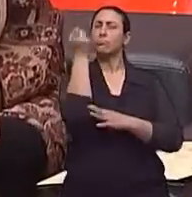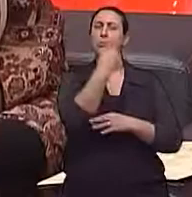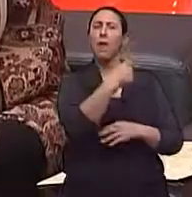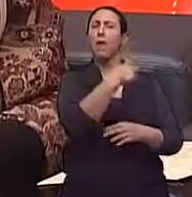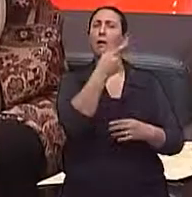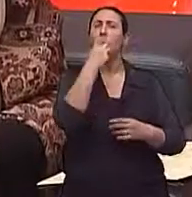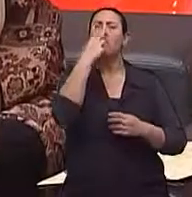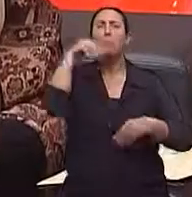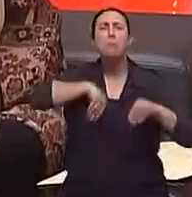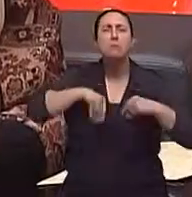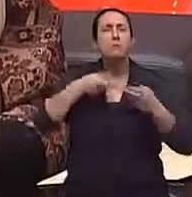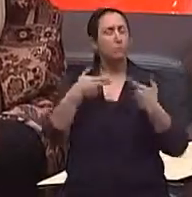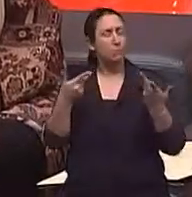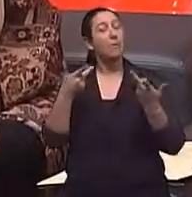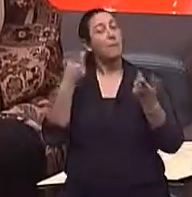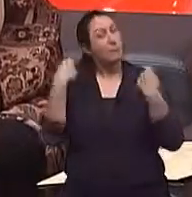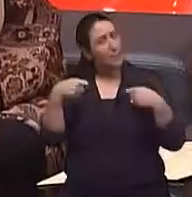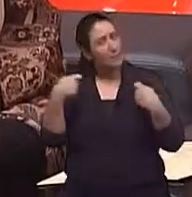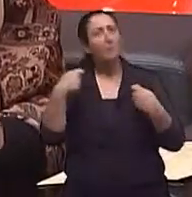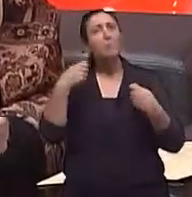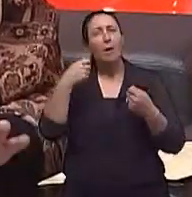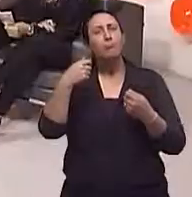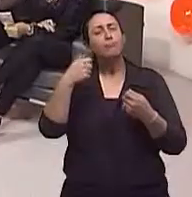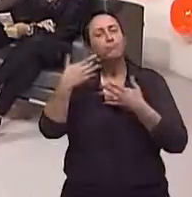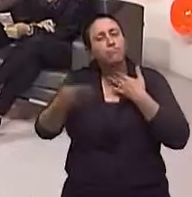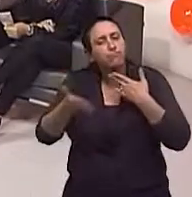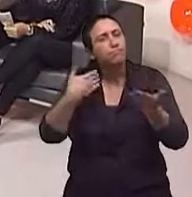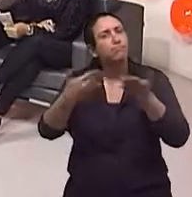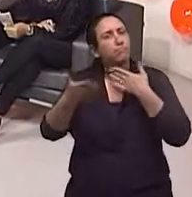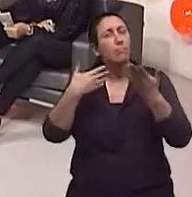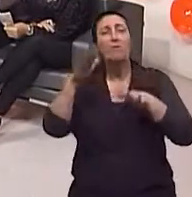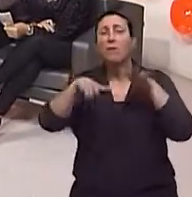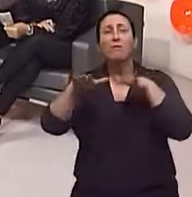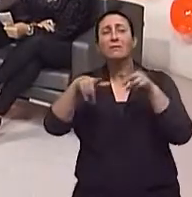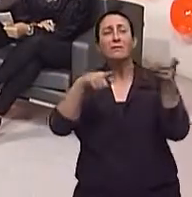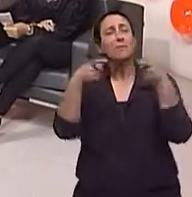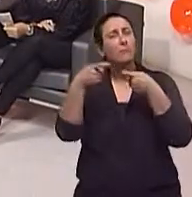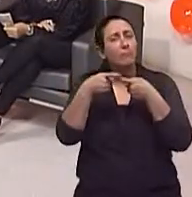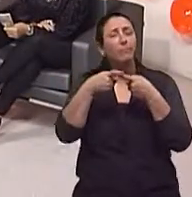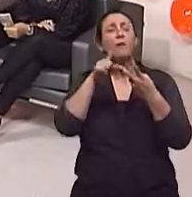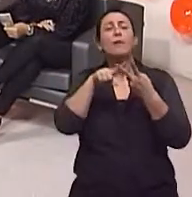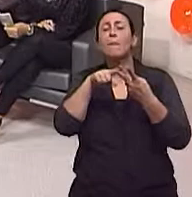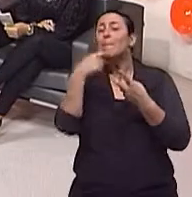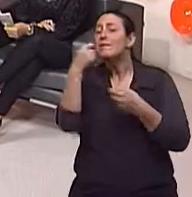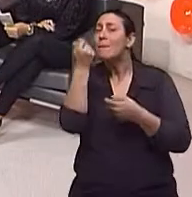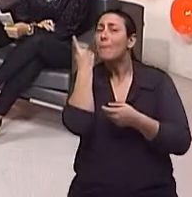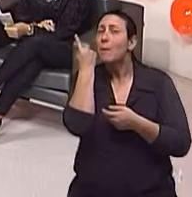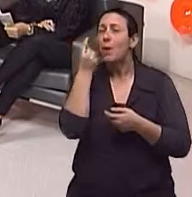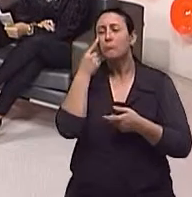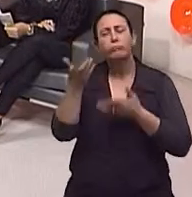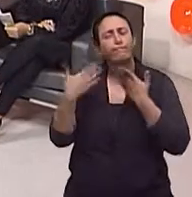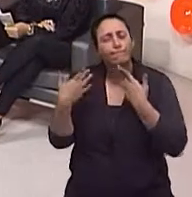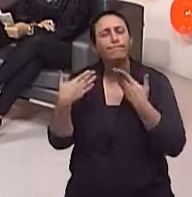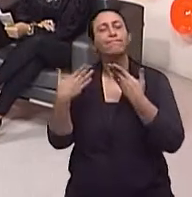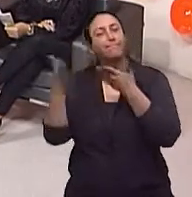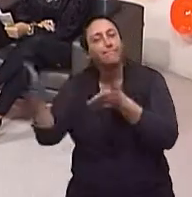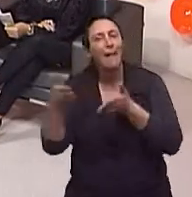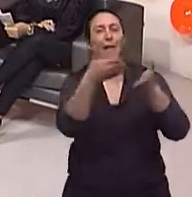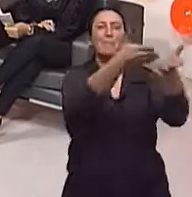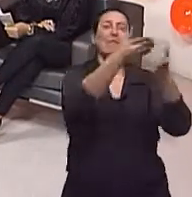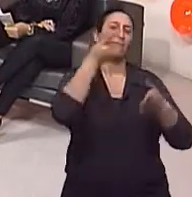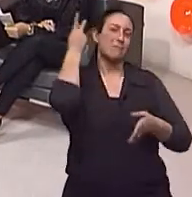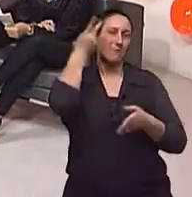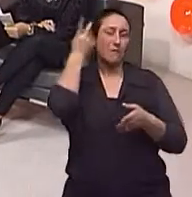se fosse a partir de uma escuta qualificada talvez o médico não precisasse nem para escrever então Praça na logo esse problema